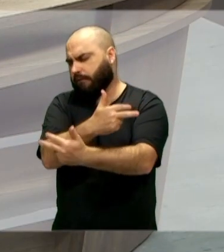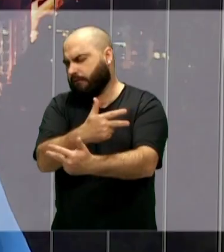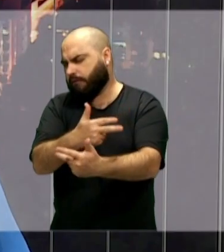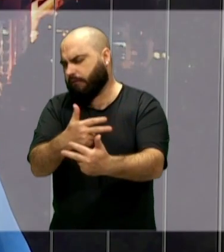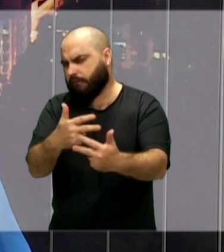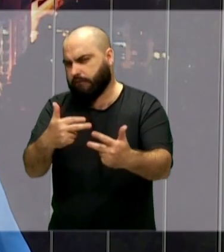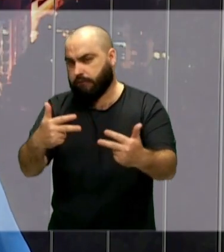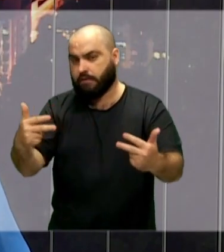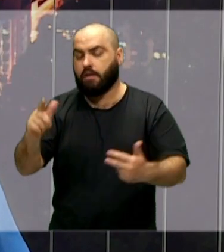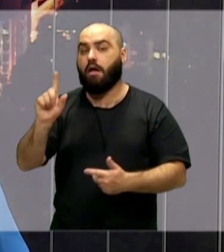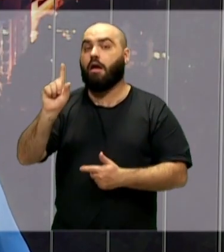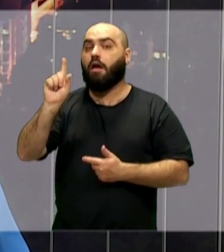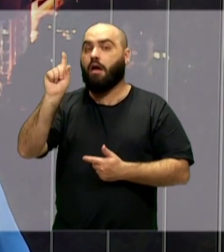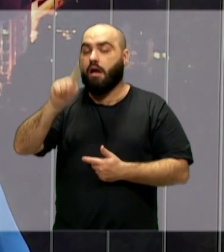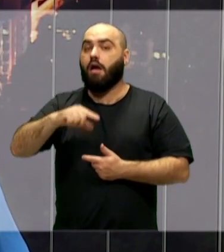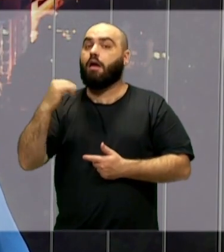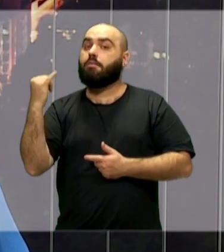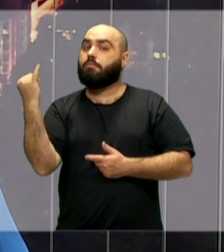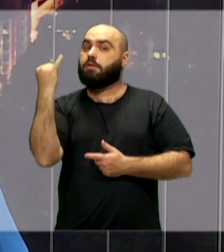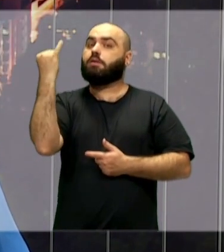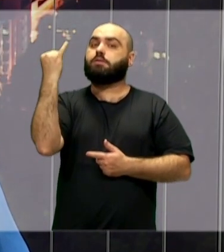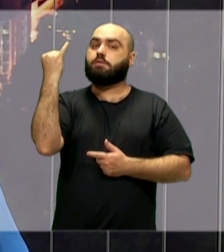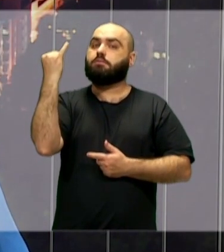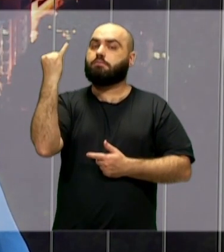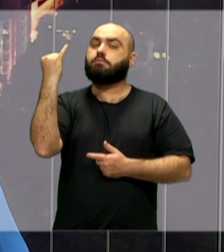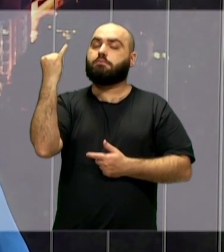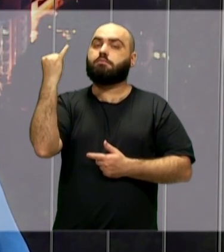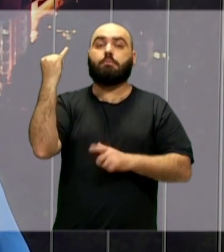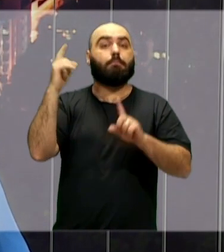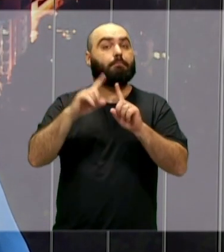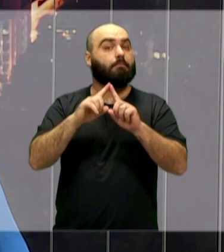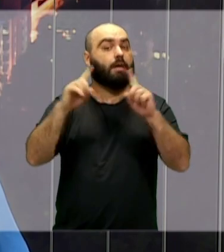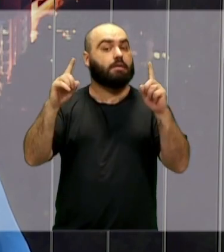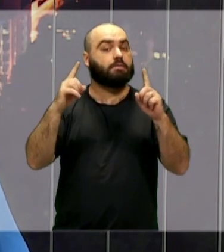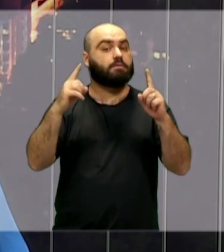Então, é importante ter essa narrativa, mas é importante lembrar que existimos de várias formas.